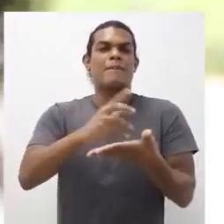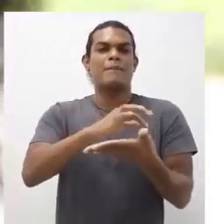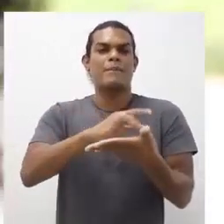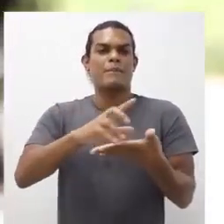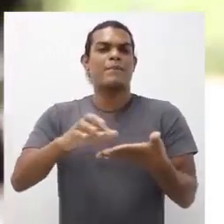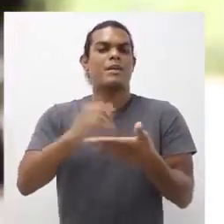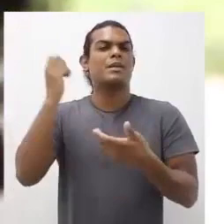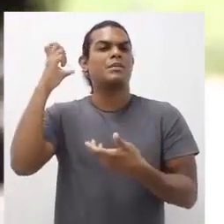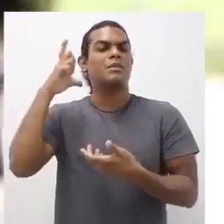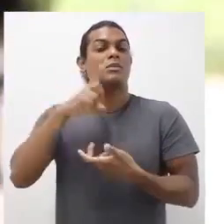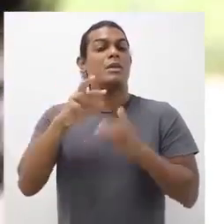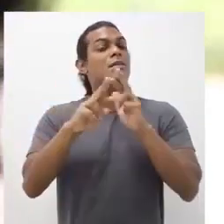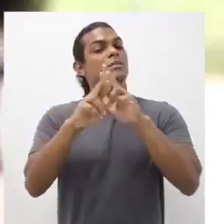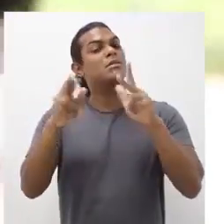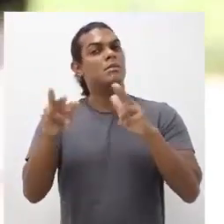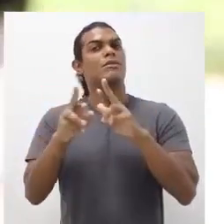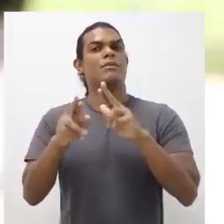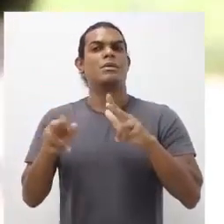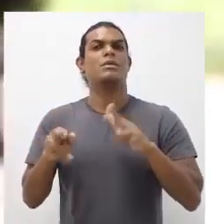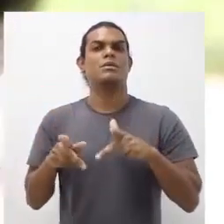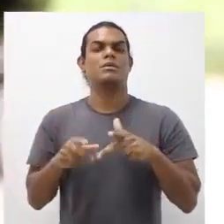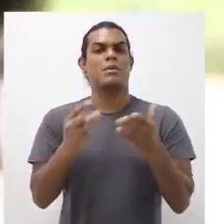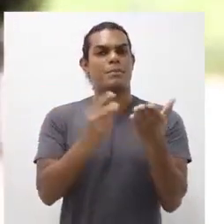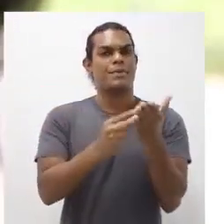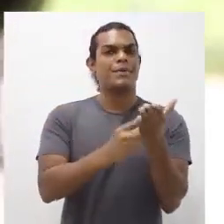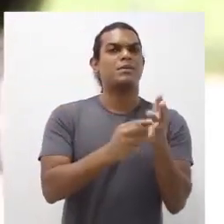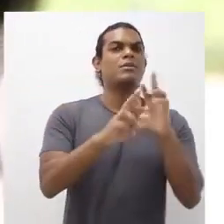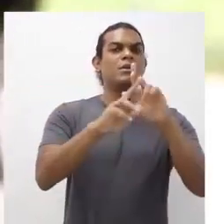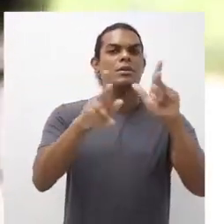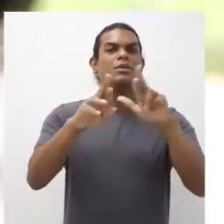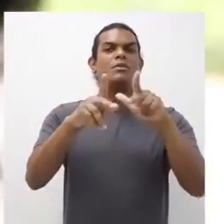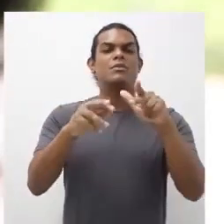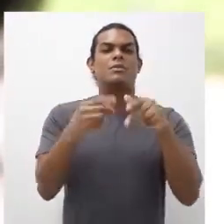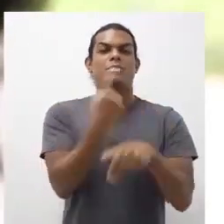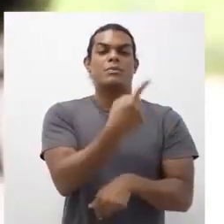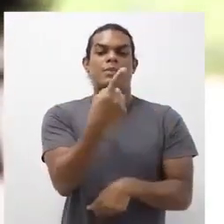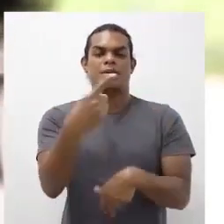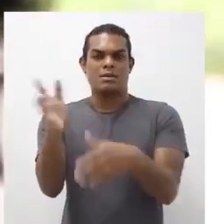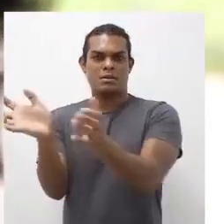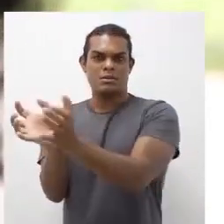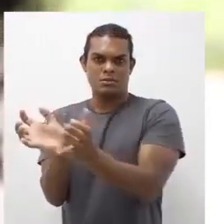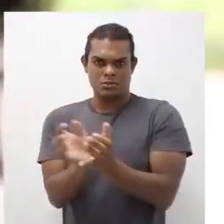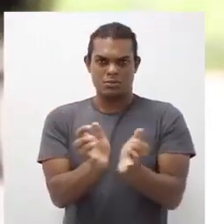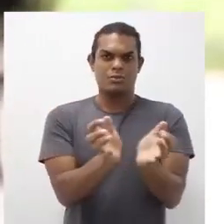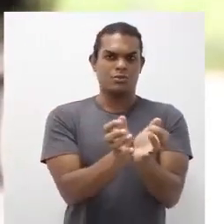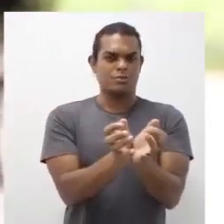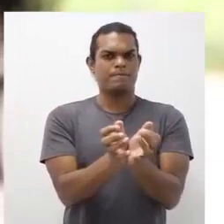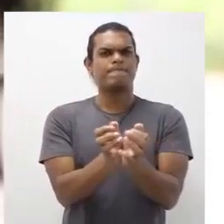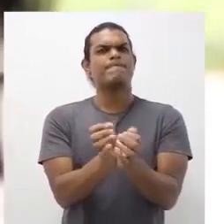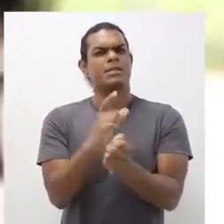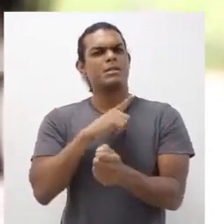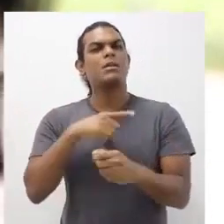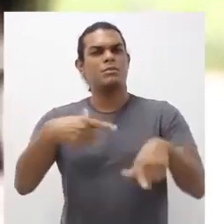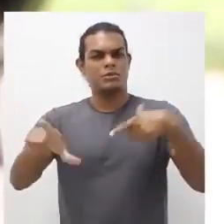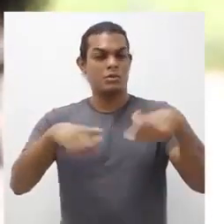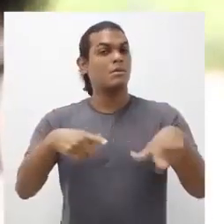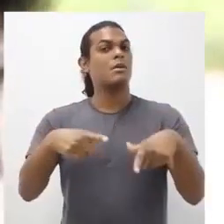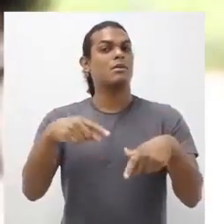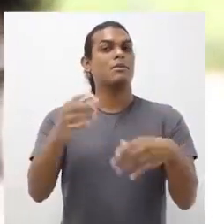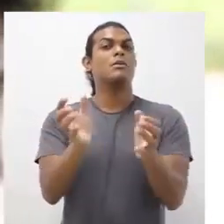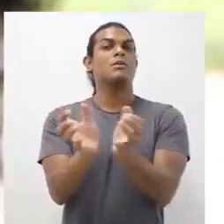aplicativo à turma toda. Então, nós temos muitos trabalhos que são em grupos, e